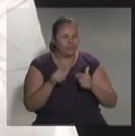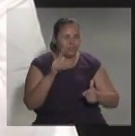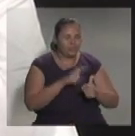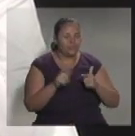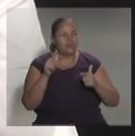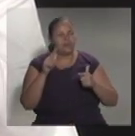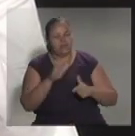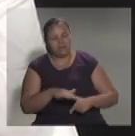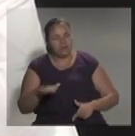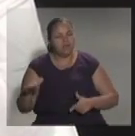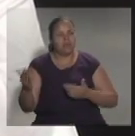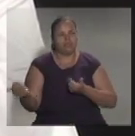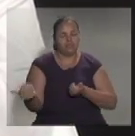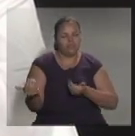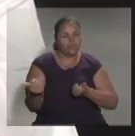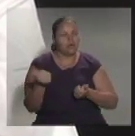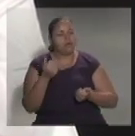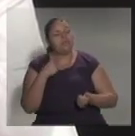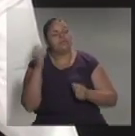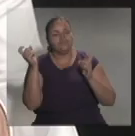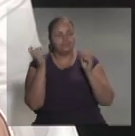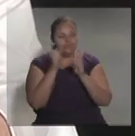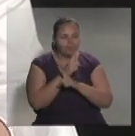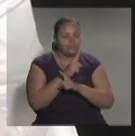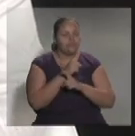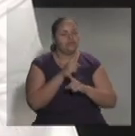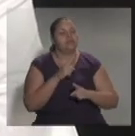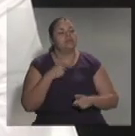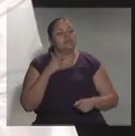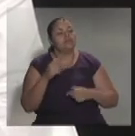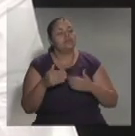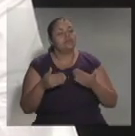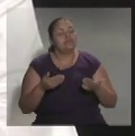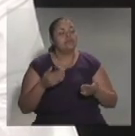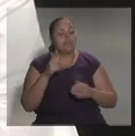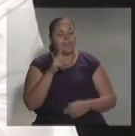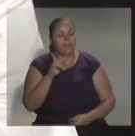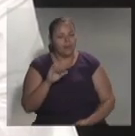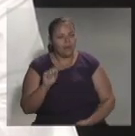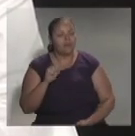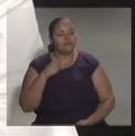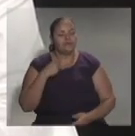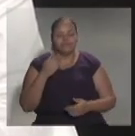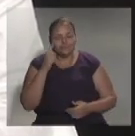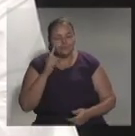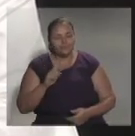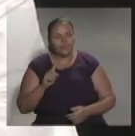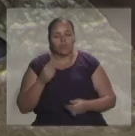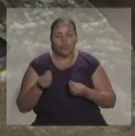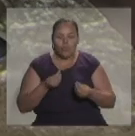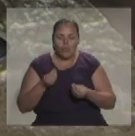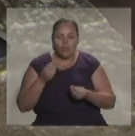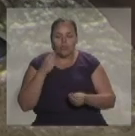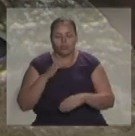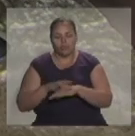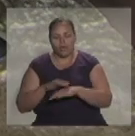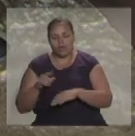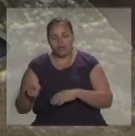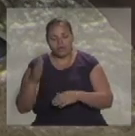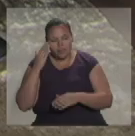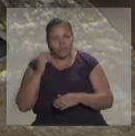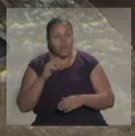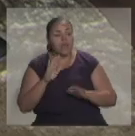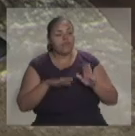enfrentados, né, por algumas crianças e adolescentes que são difíceis, muitas vezes, dos pais diagnosticarem e até